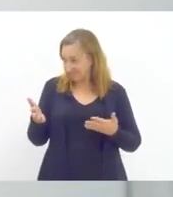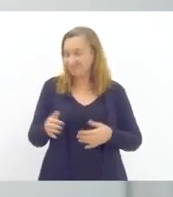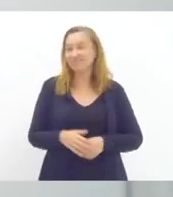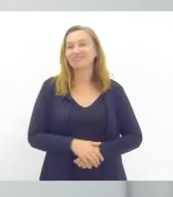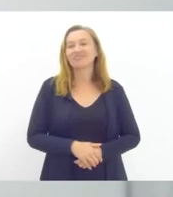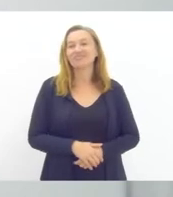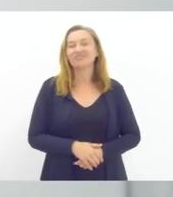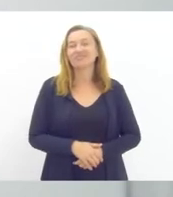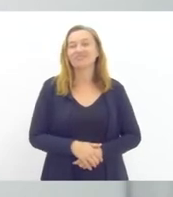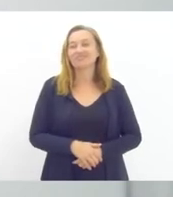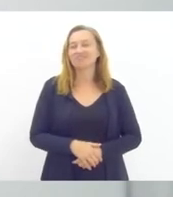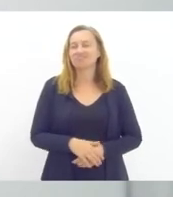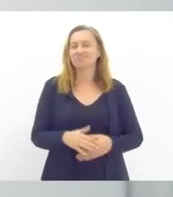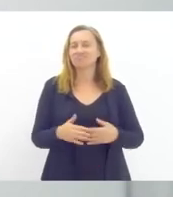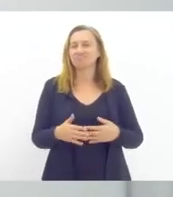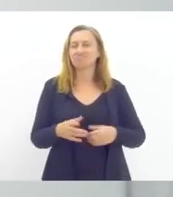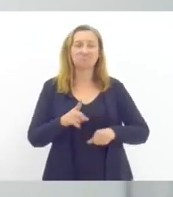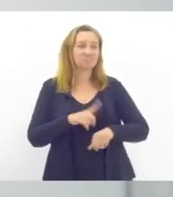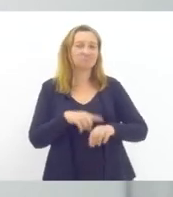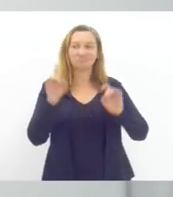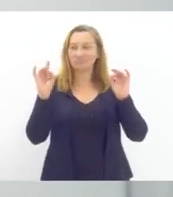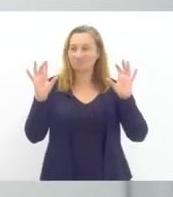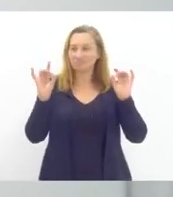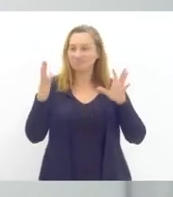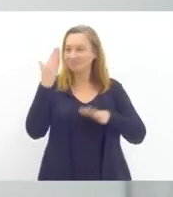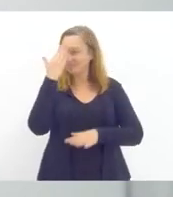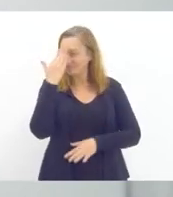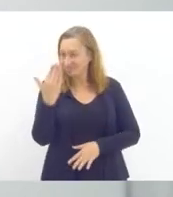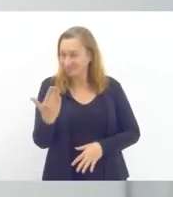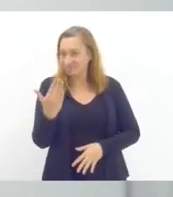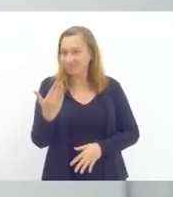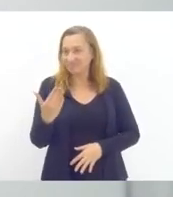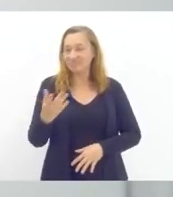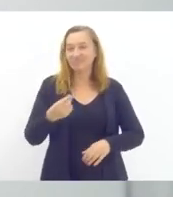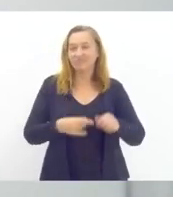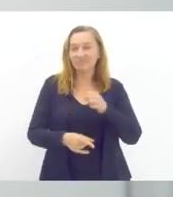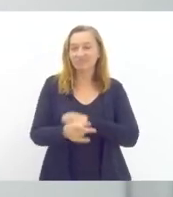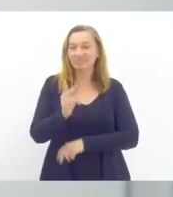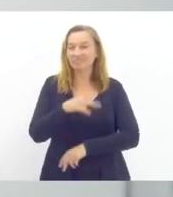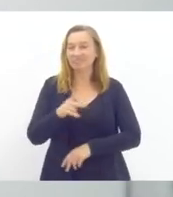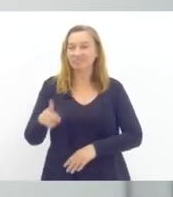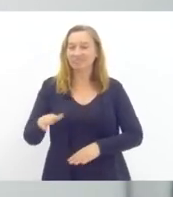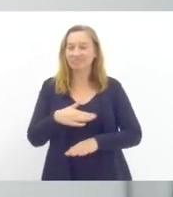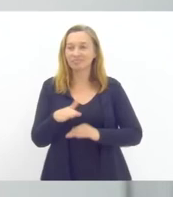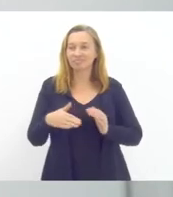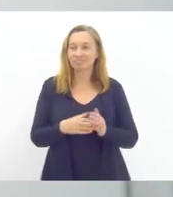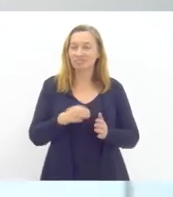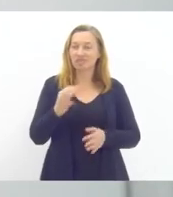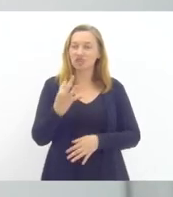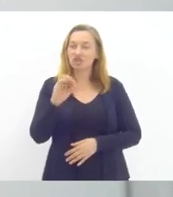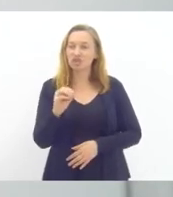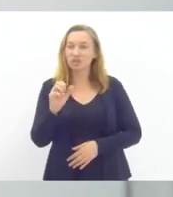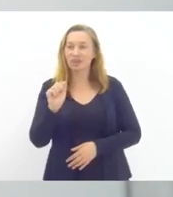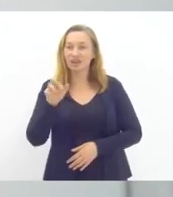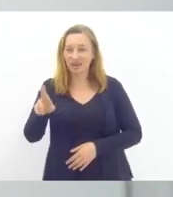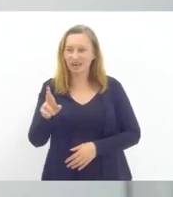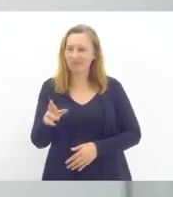Qualquer cerimônia agradeceu o eterno professor de todo mundo Chico Alencar